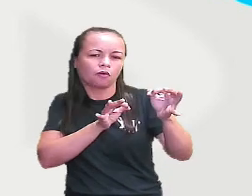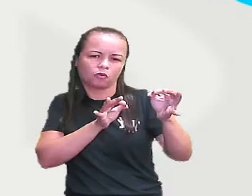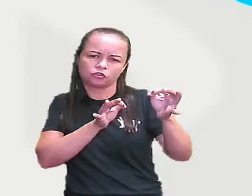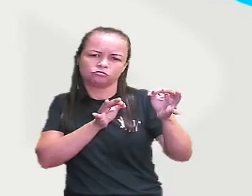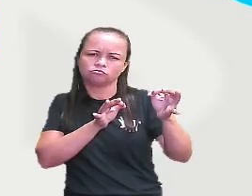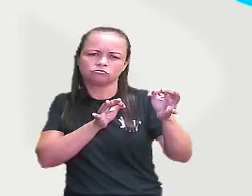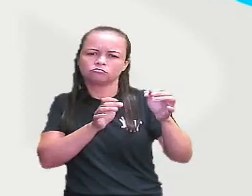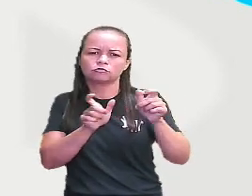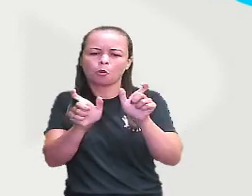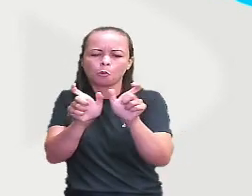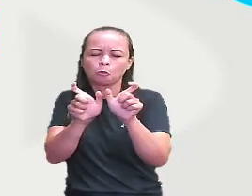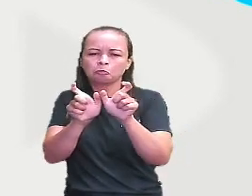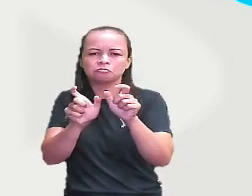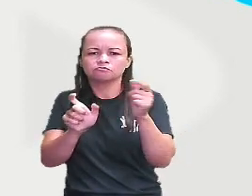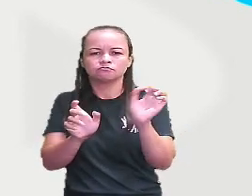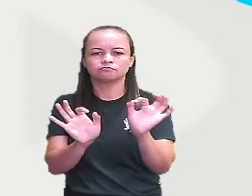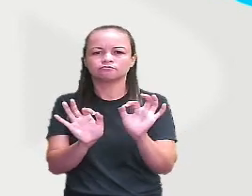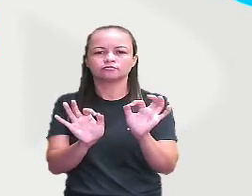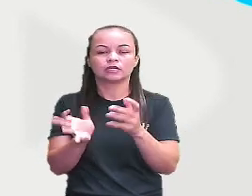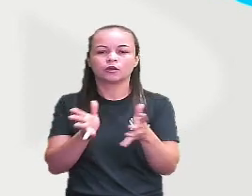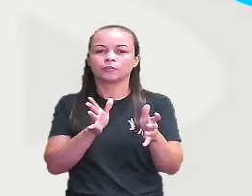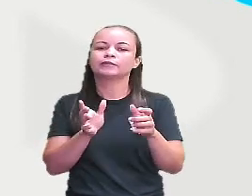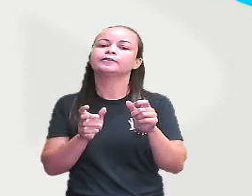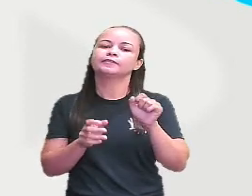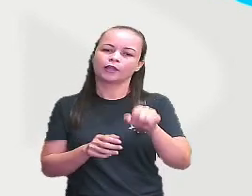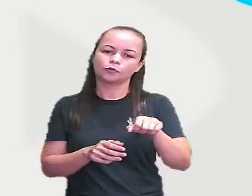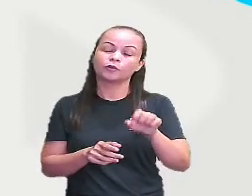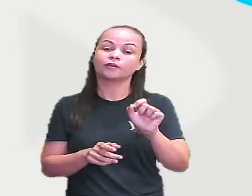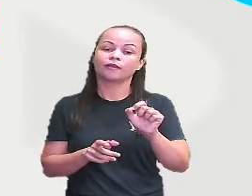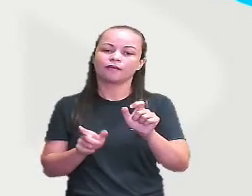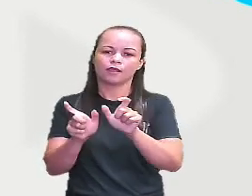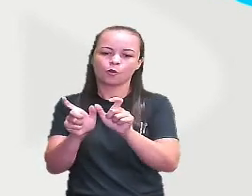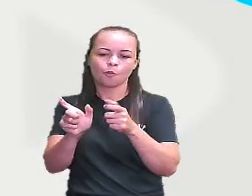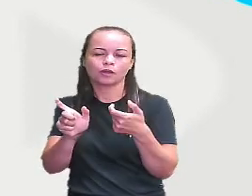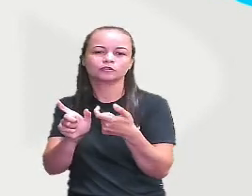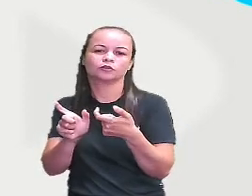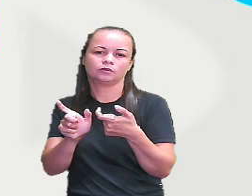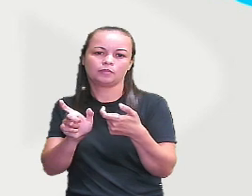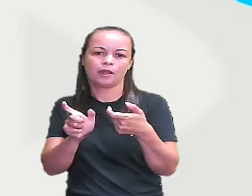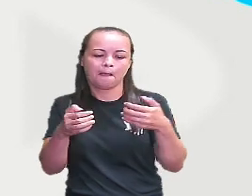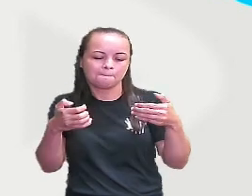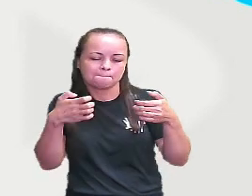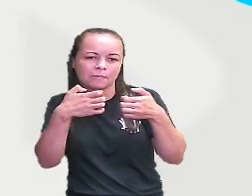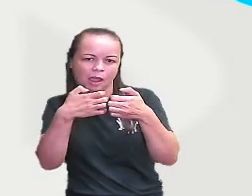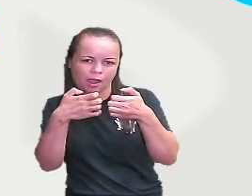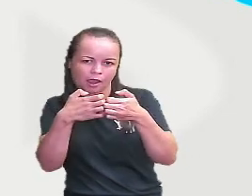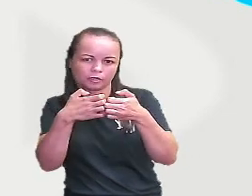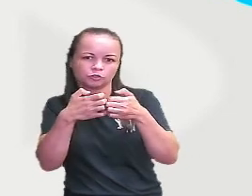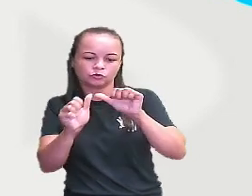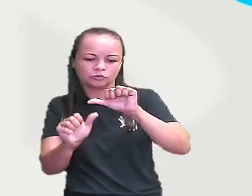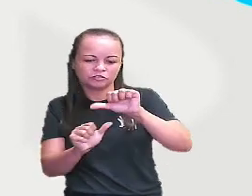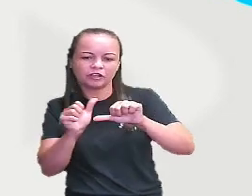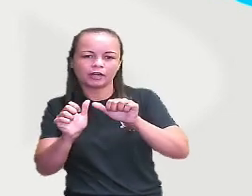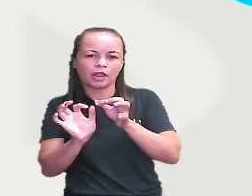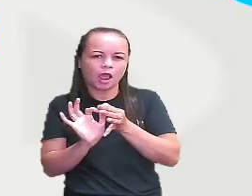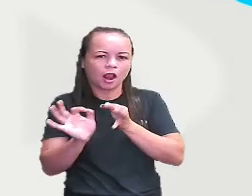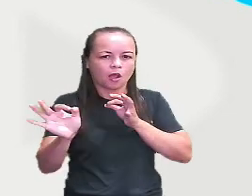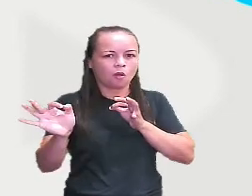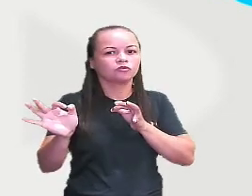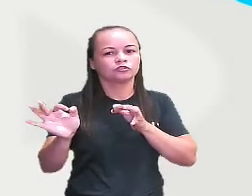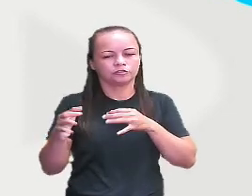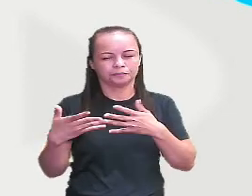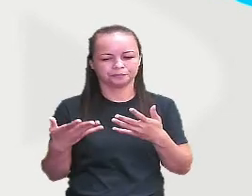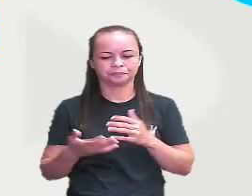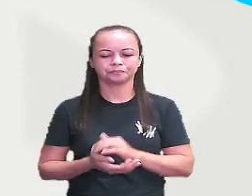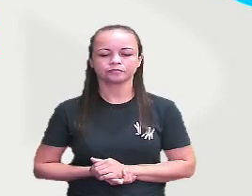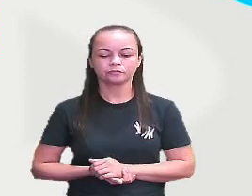um sinônimo aí, né? E sim um antônimo. Perto e longe são palavras contrárias.